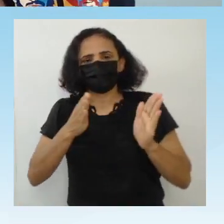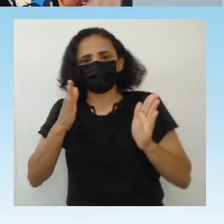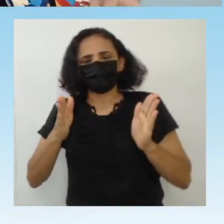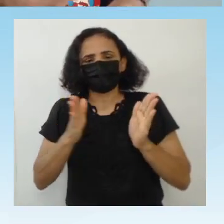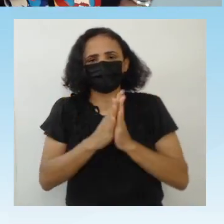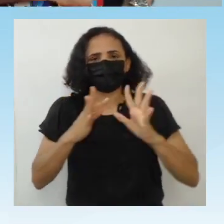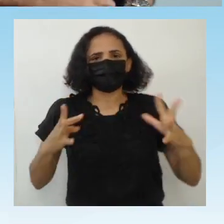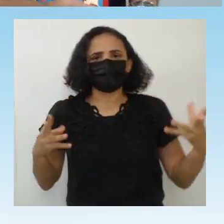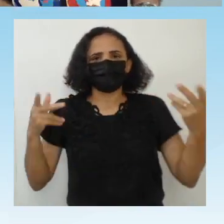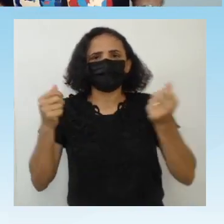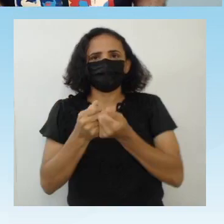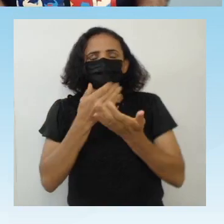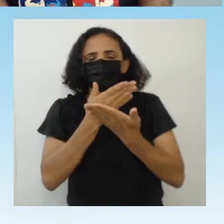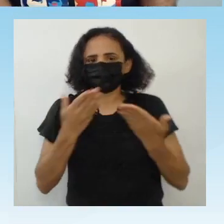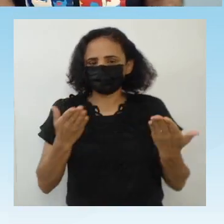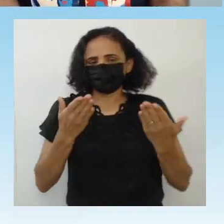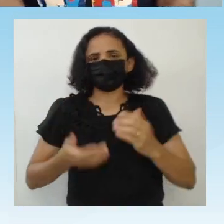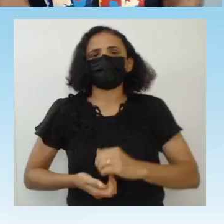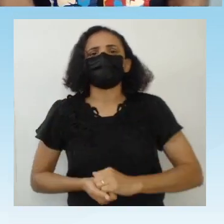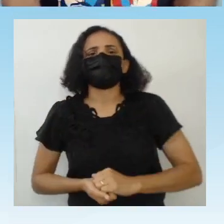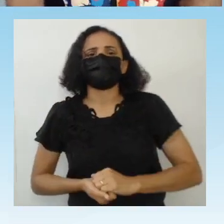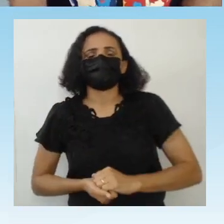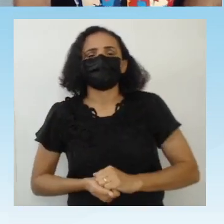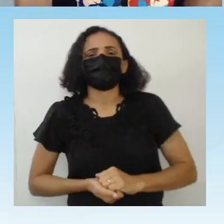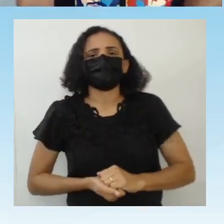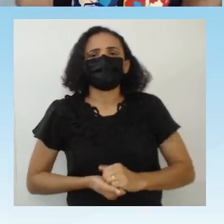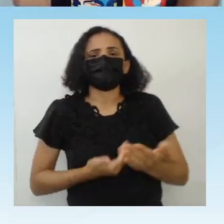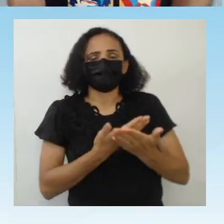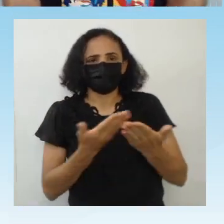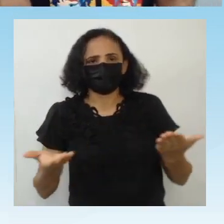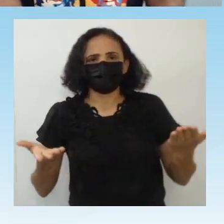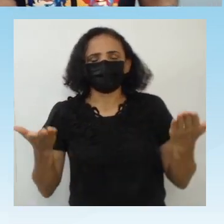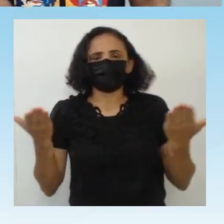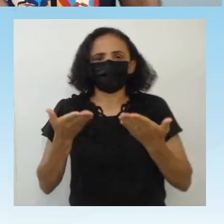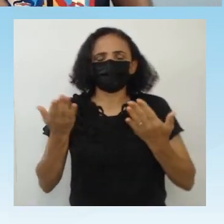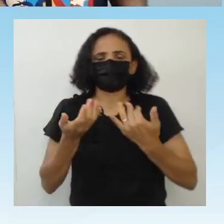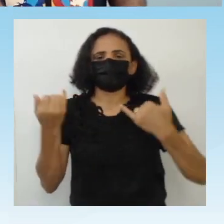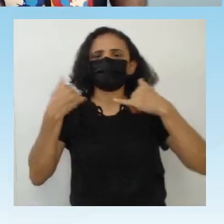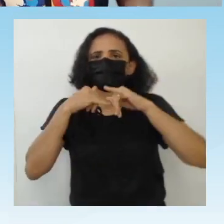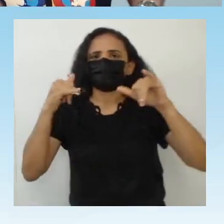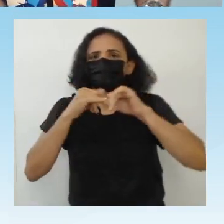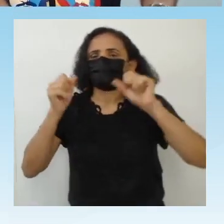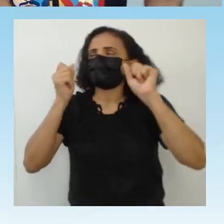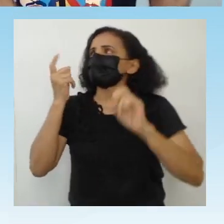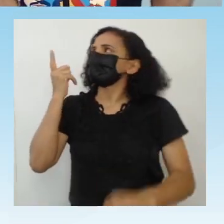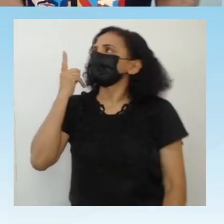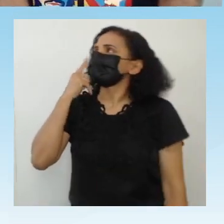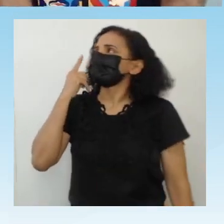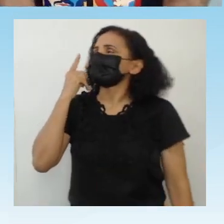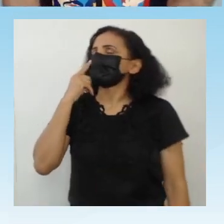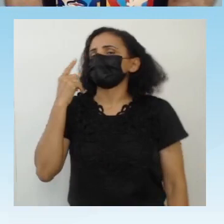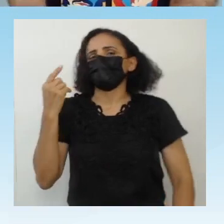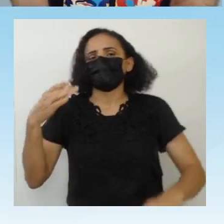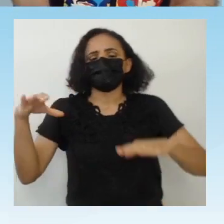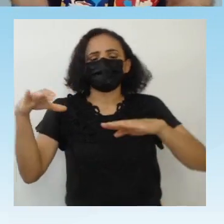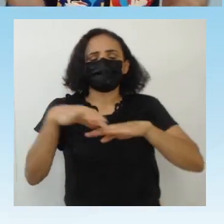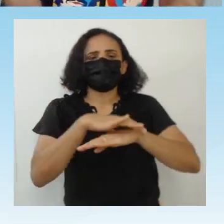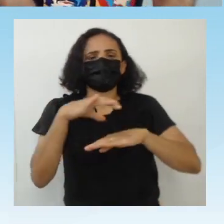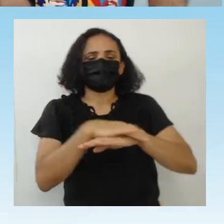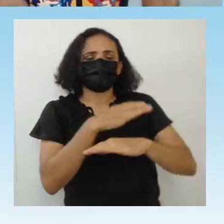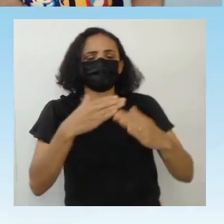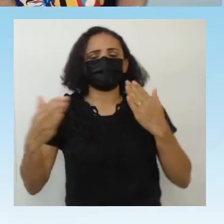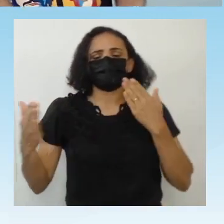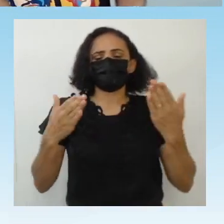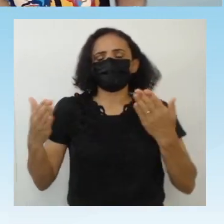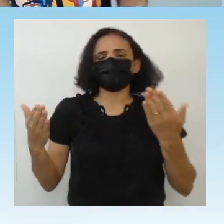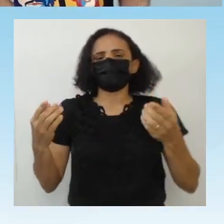verbal e o texto não verbal. Portanto, minha gente, neste cartaz, o uso da imagem do calçado, aliado ao